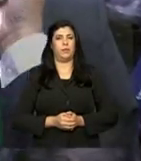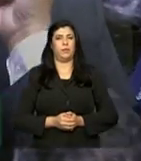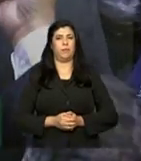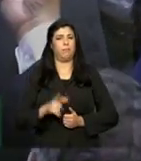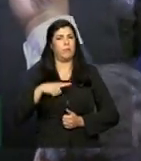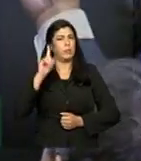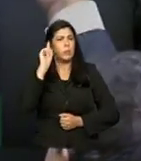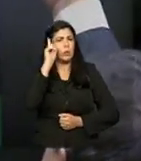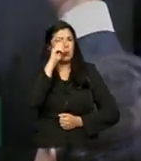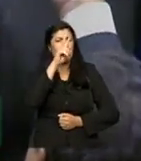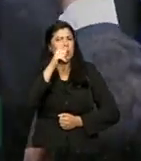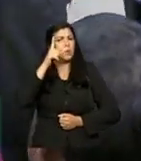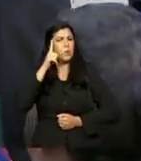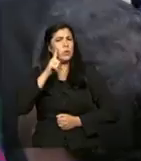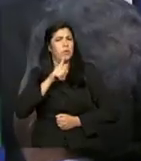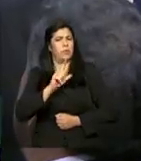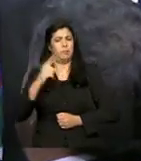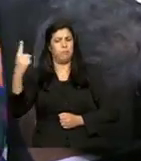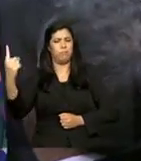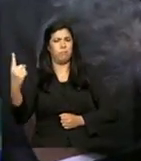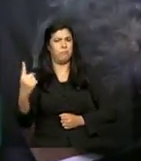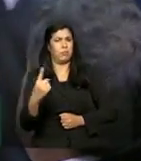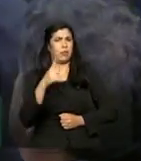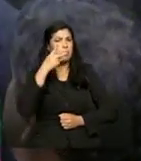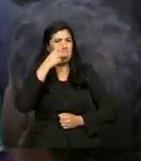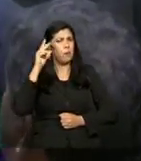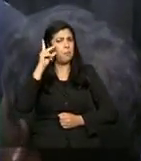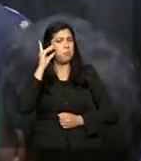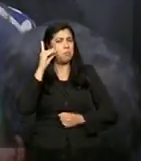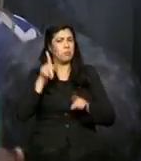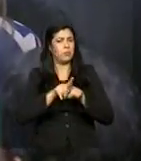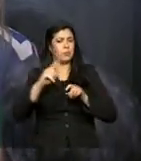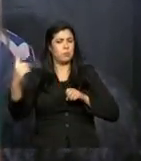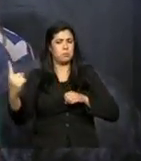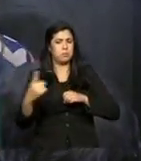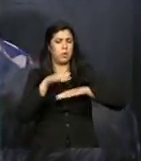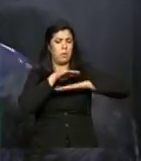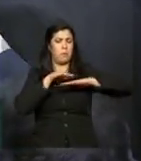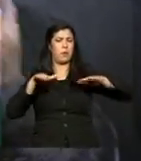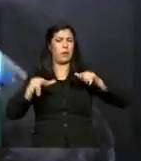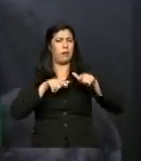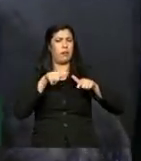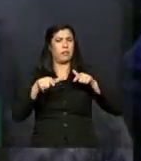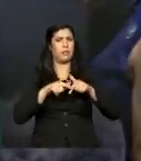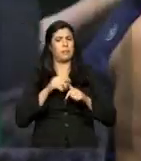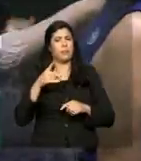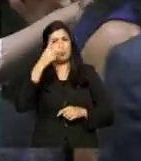Tá difícil chegar até a mesa dos trabalhos, né, Luciano? Muita gente para cumprimentar.